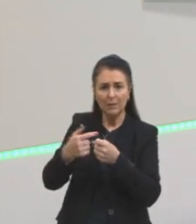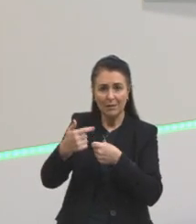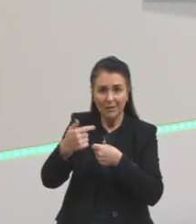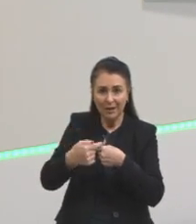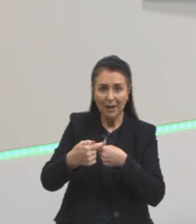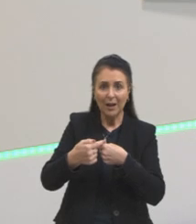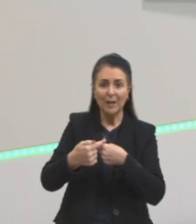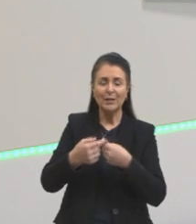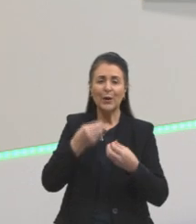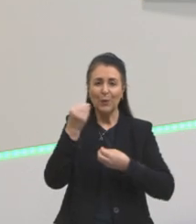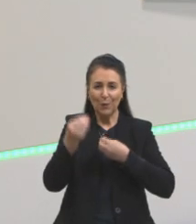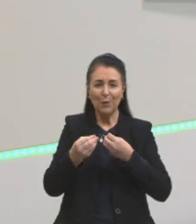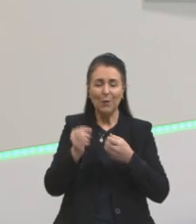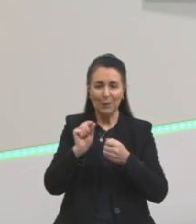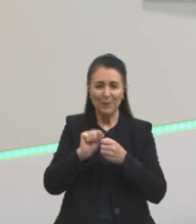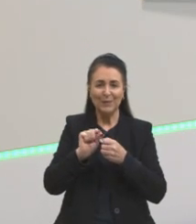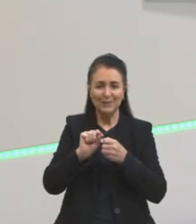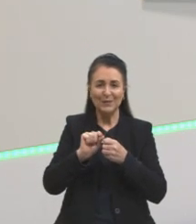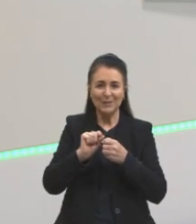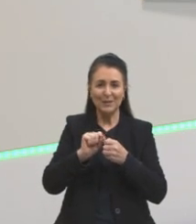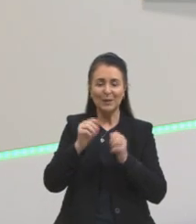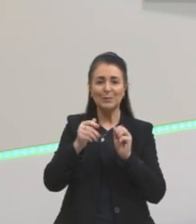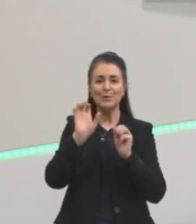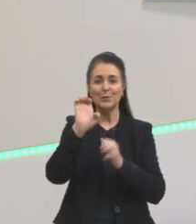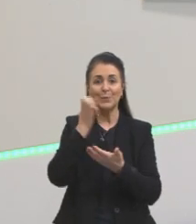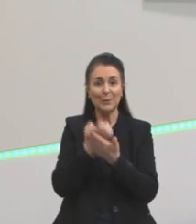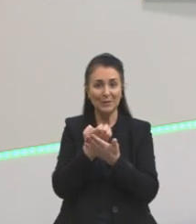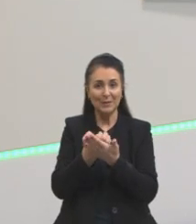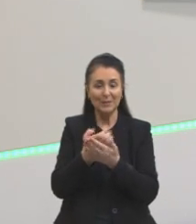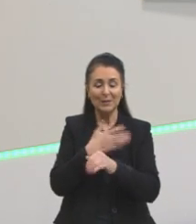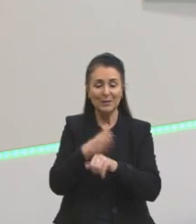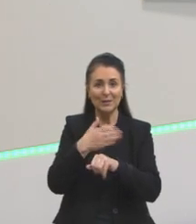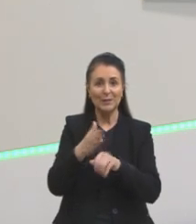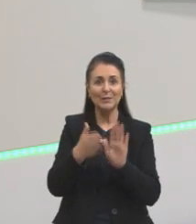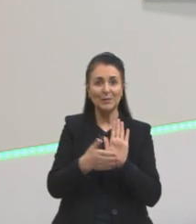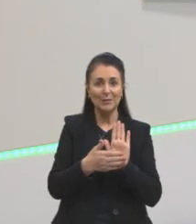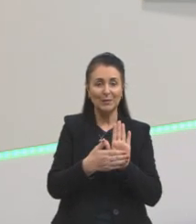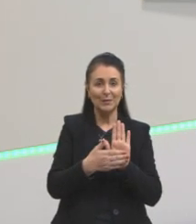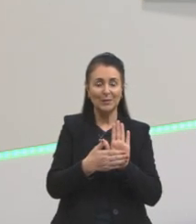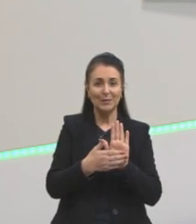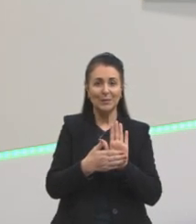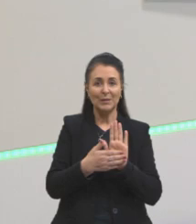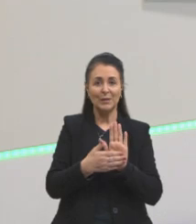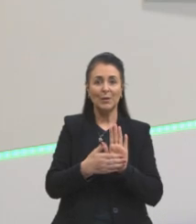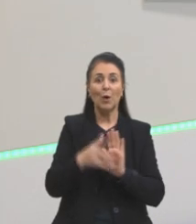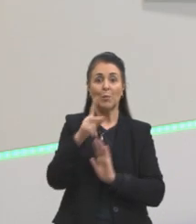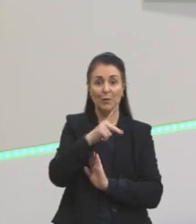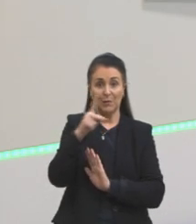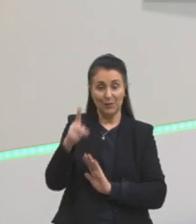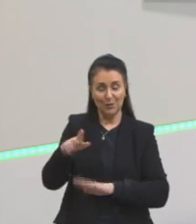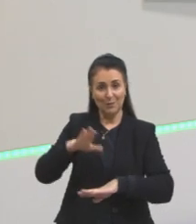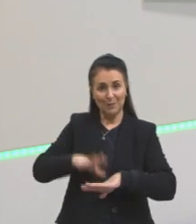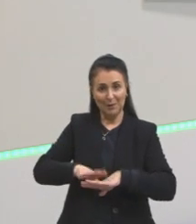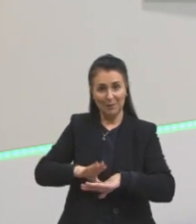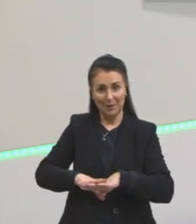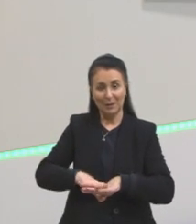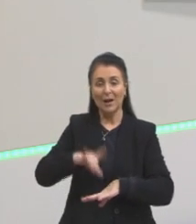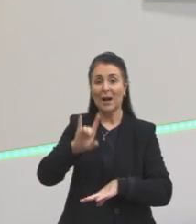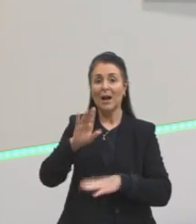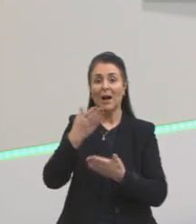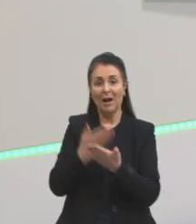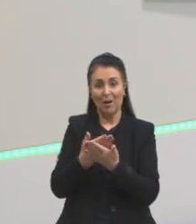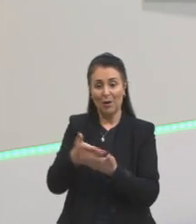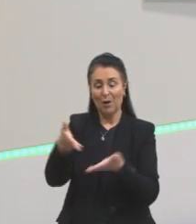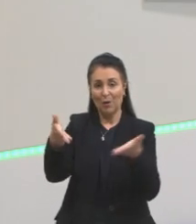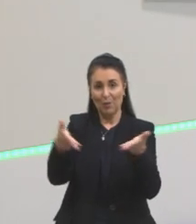como a gente fez então exercício proposto Eu sou professor Hidalgo cálculo Essa foi a aula